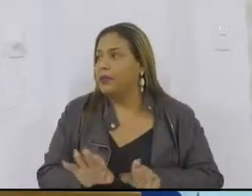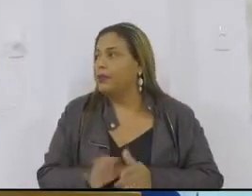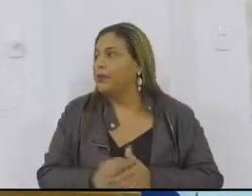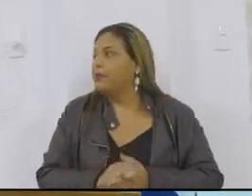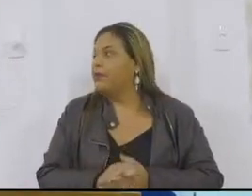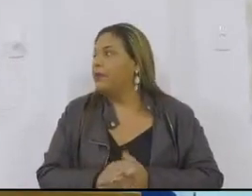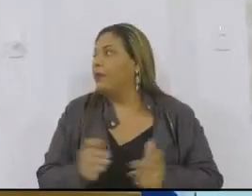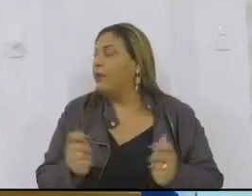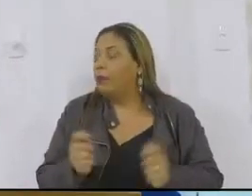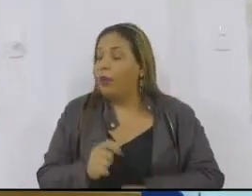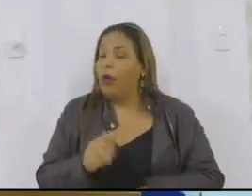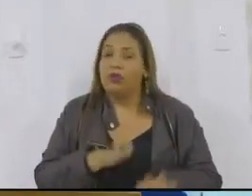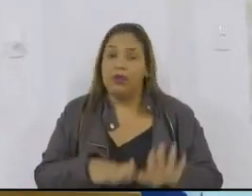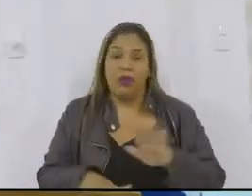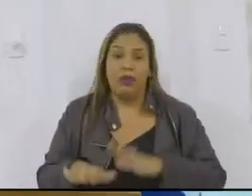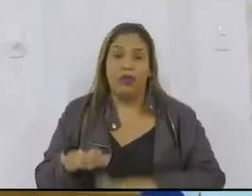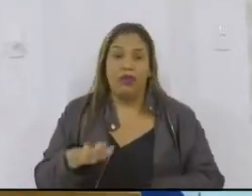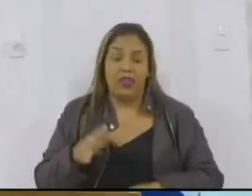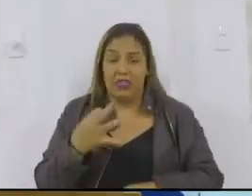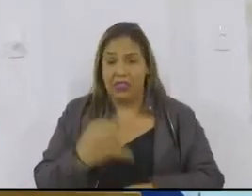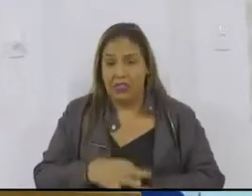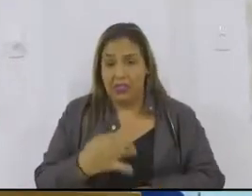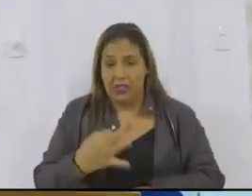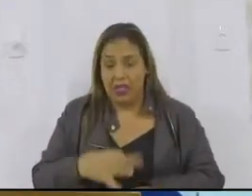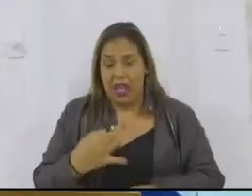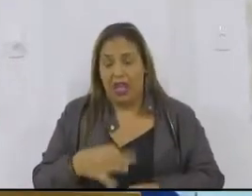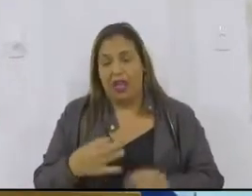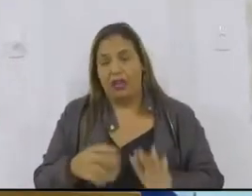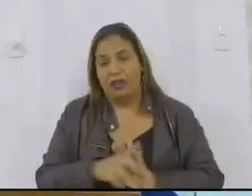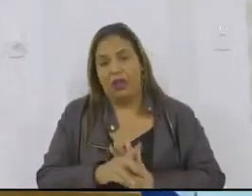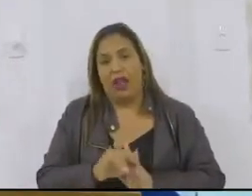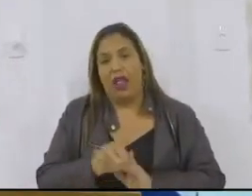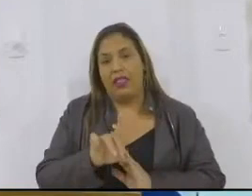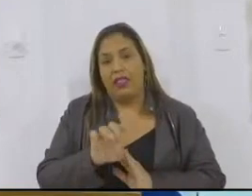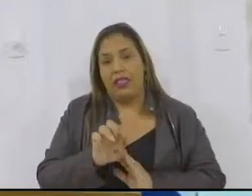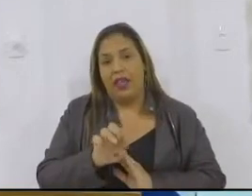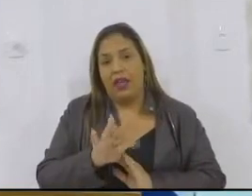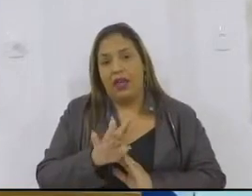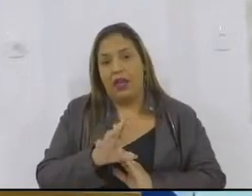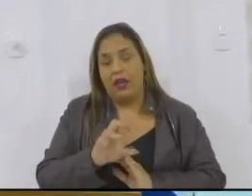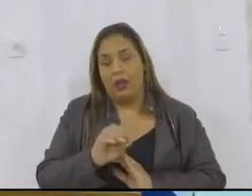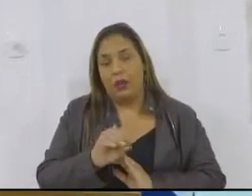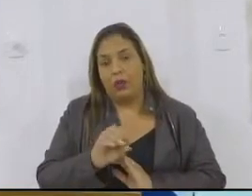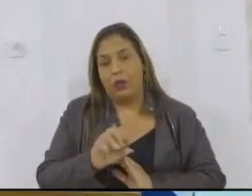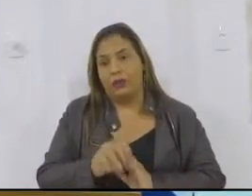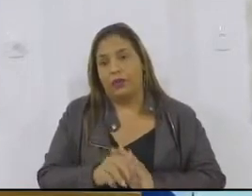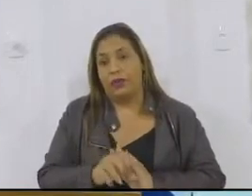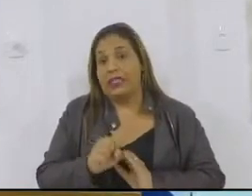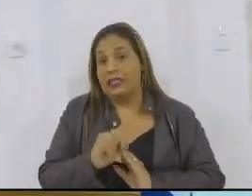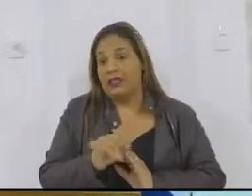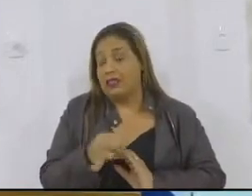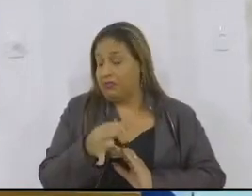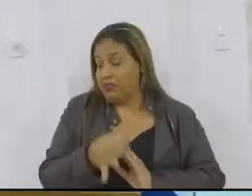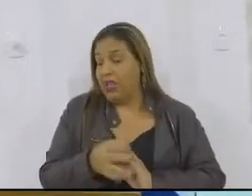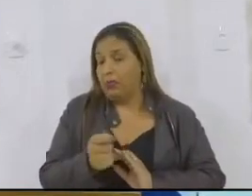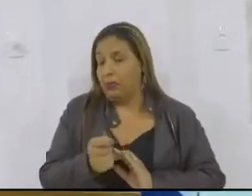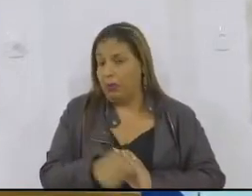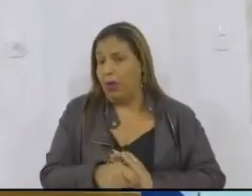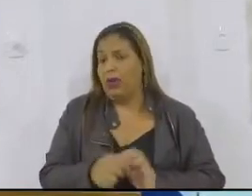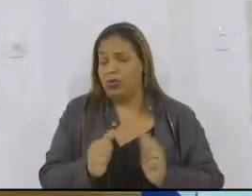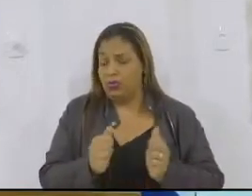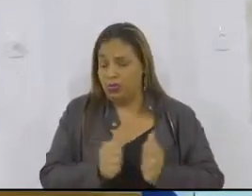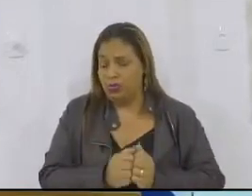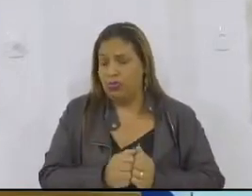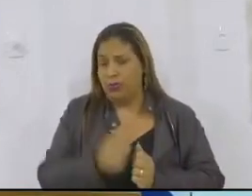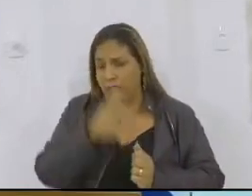eles consigam se legalizar nessa cadeia do Estado, que é o DETRO, e se legalizar, o município possa abraçar essa causa e montar, de